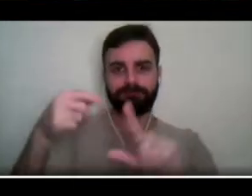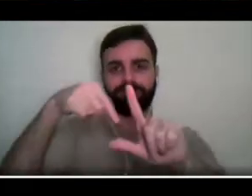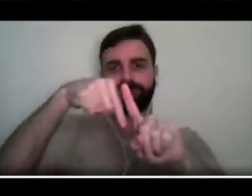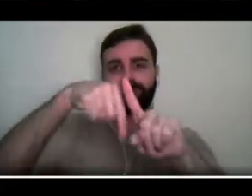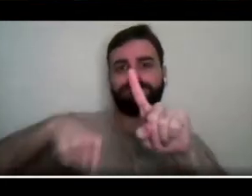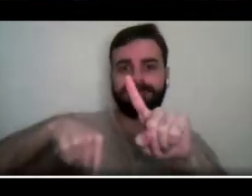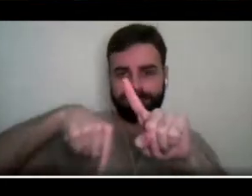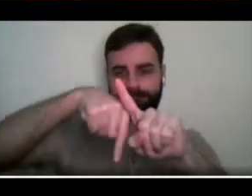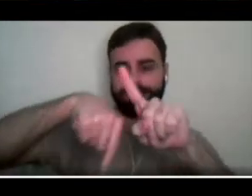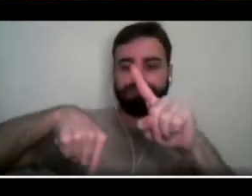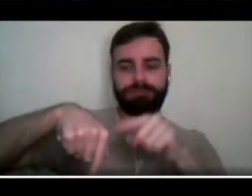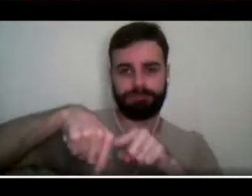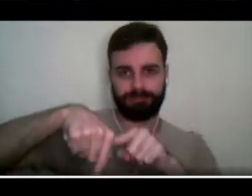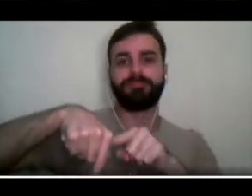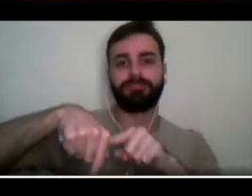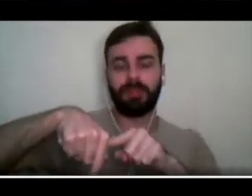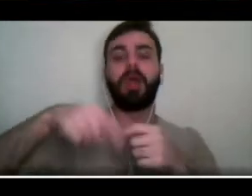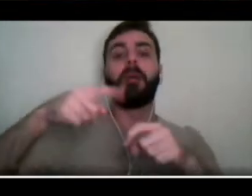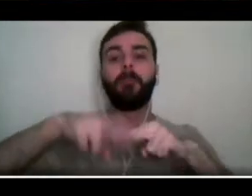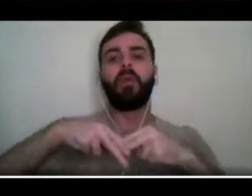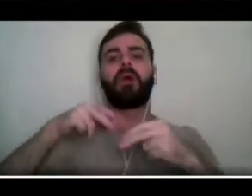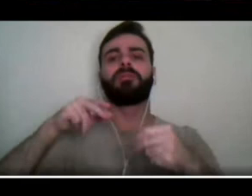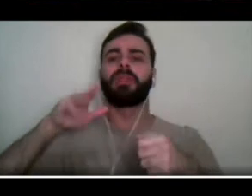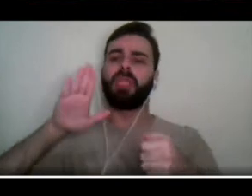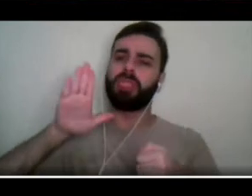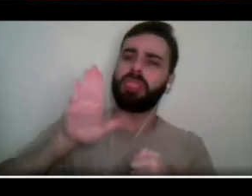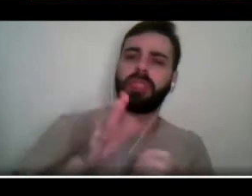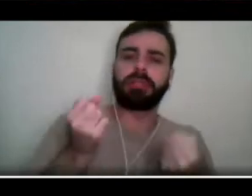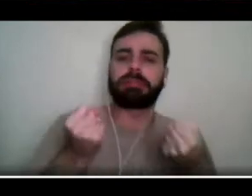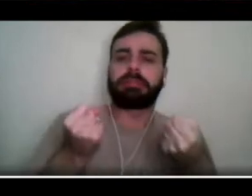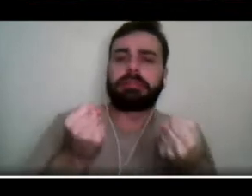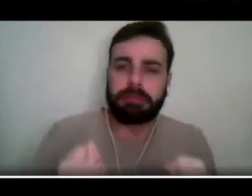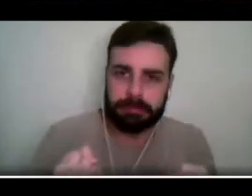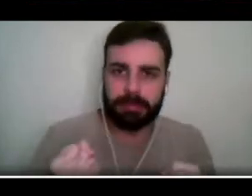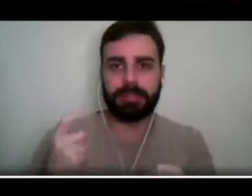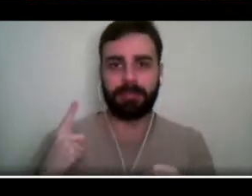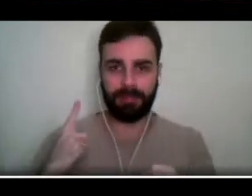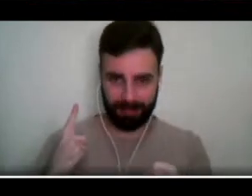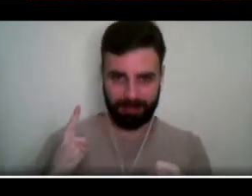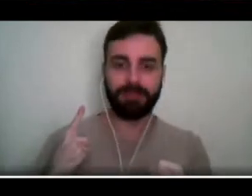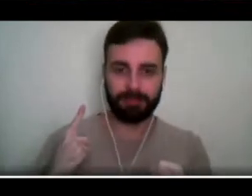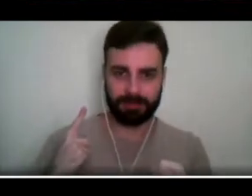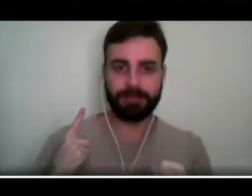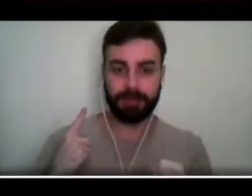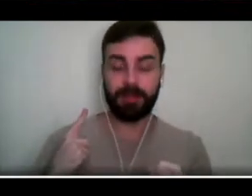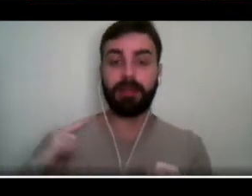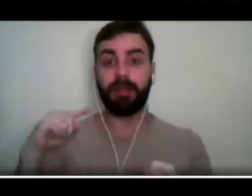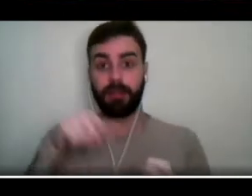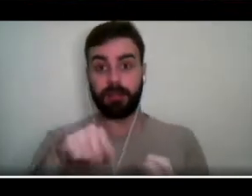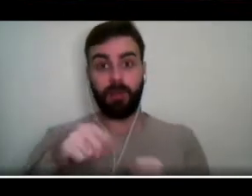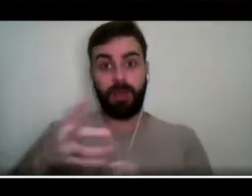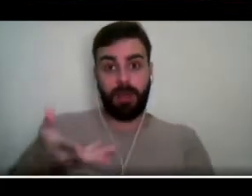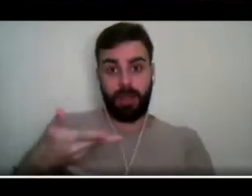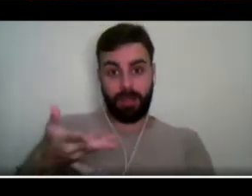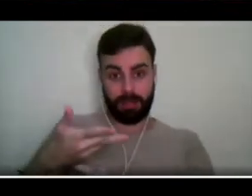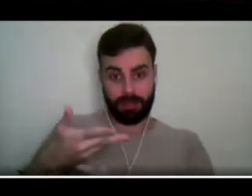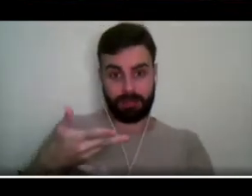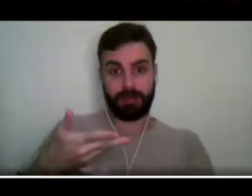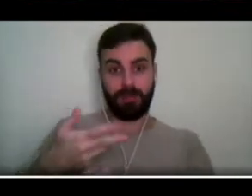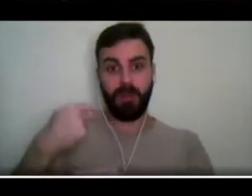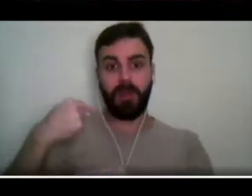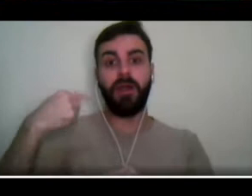de tal forma que a componente da aceleração paralela